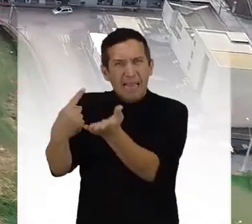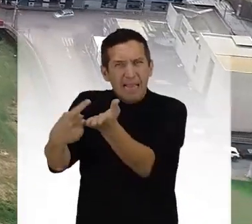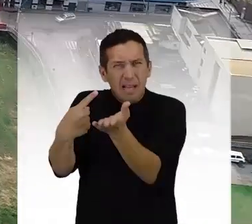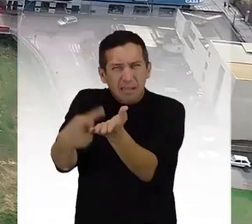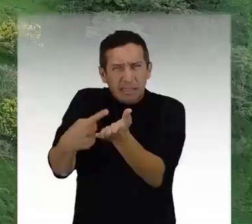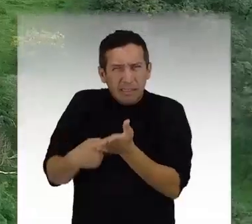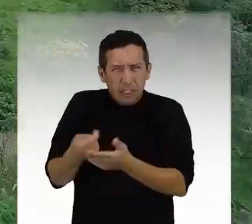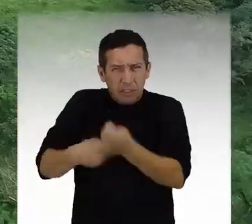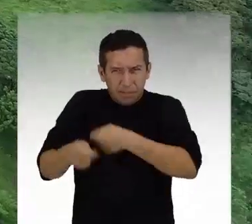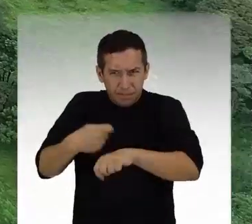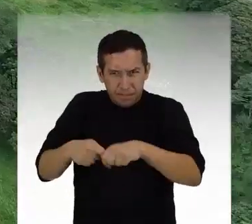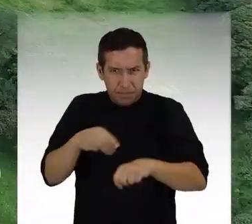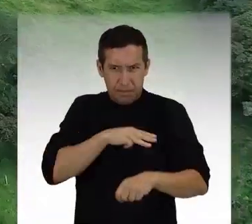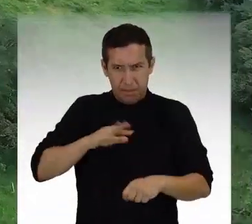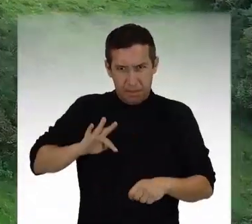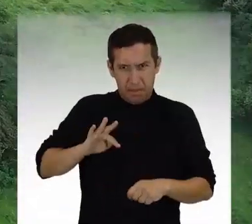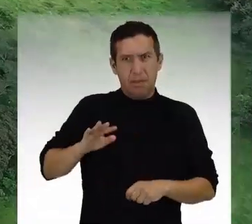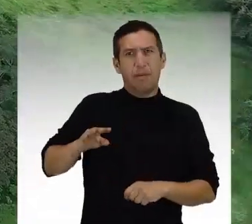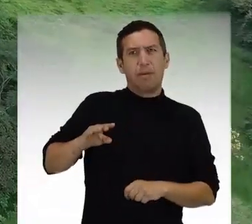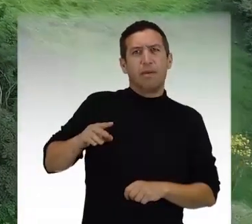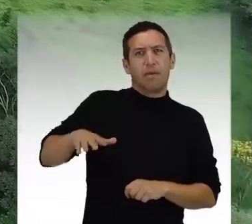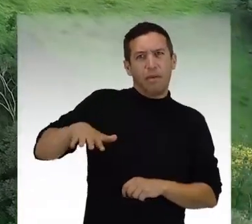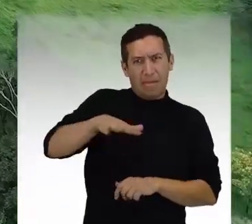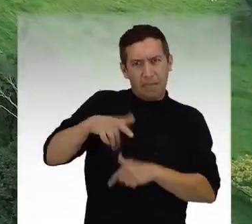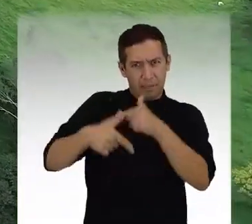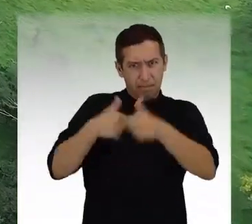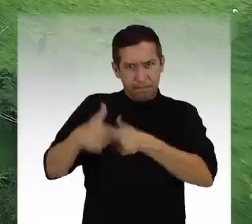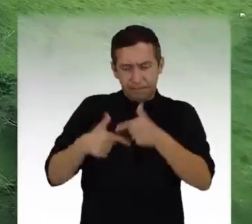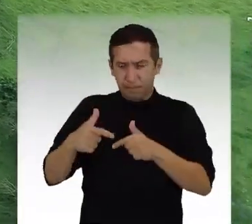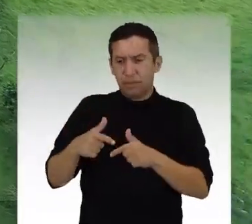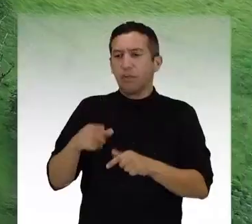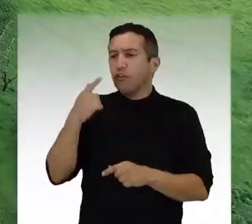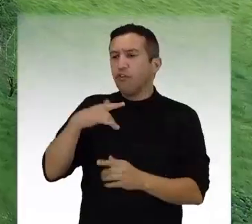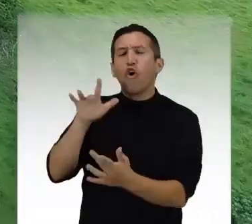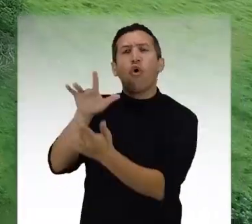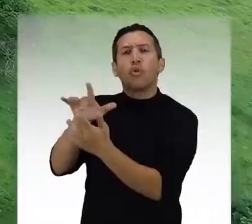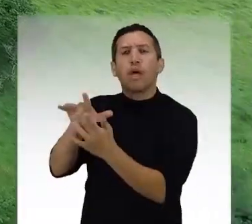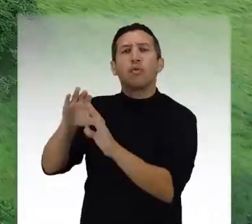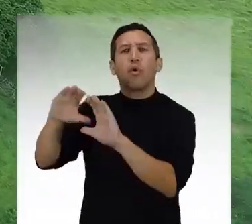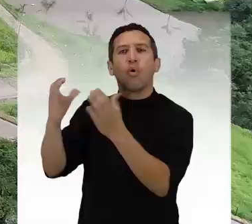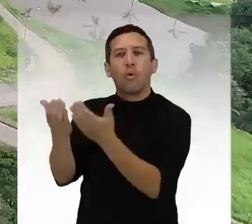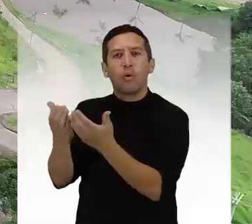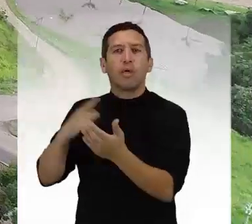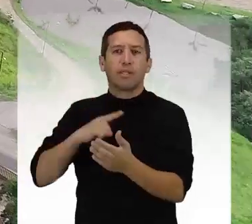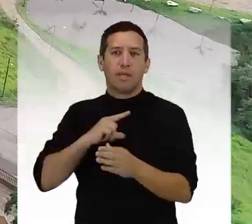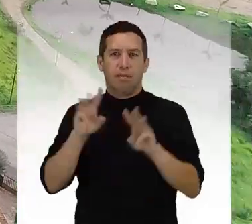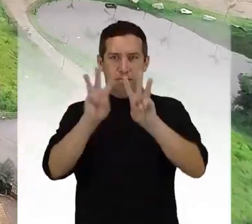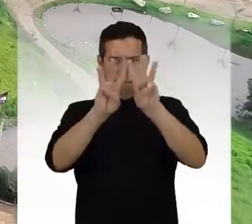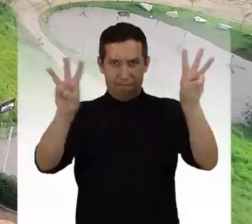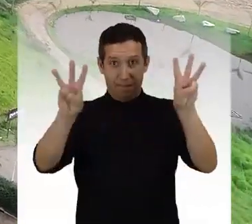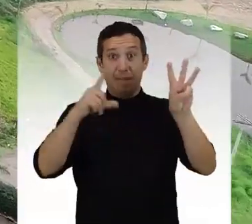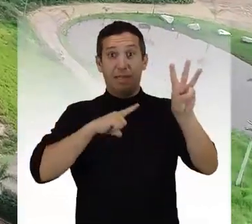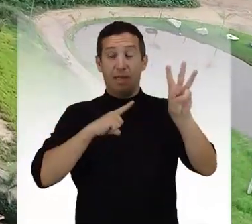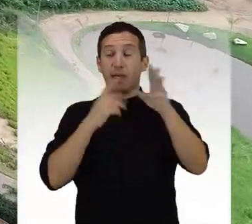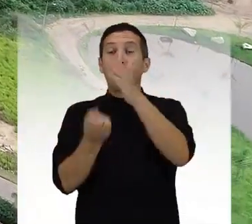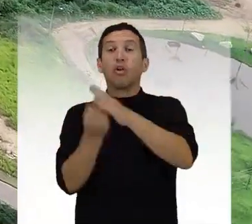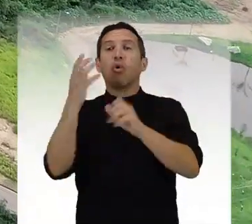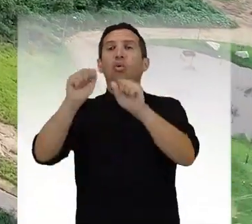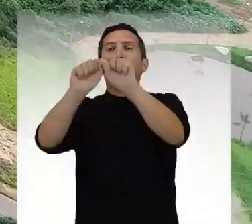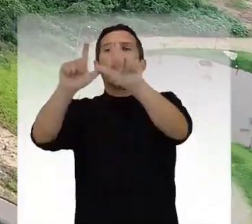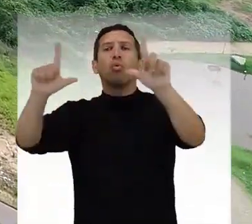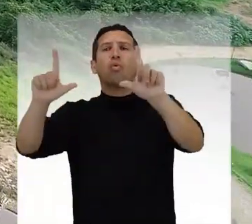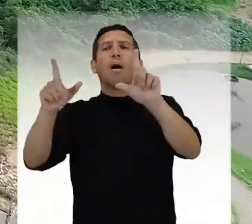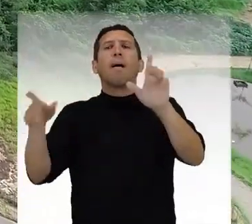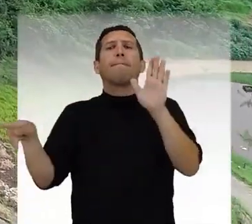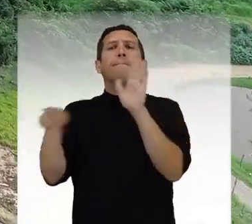Para facilitar e dar transparência ao processo de negociação, o Ministério Público do Trabalho investiu na relação com as